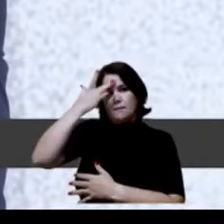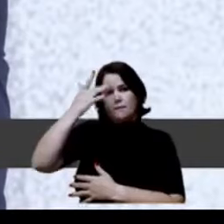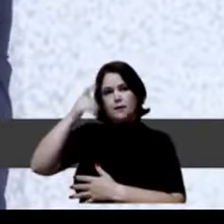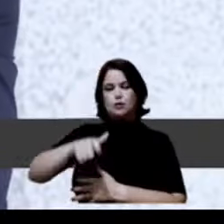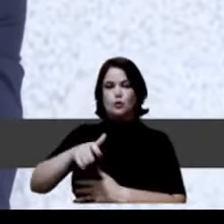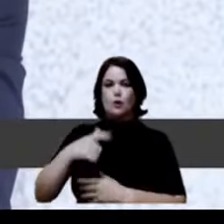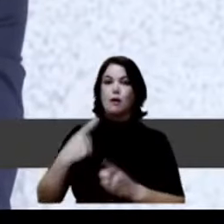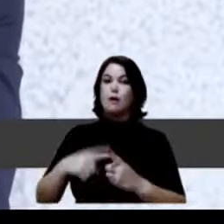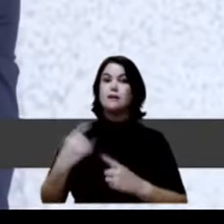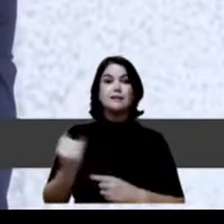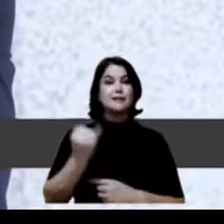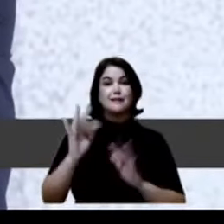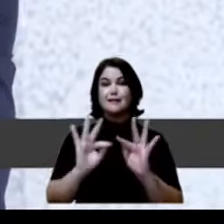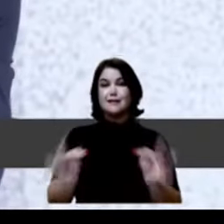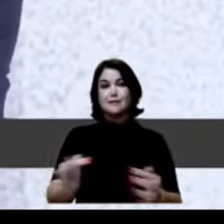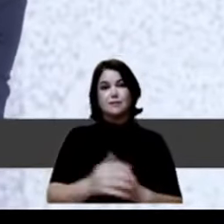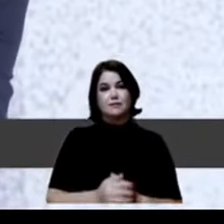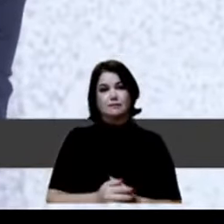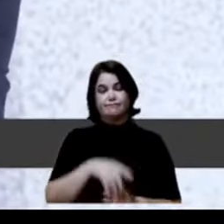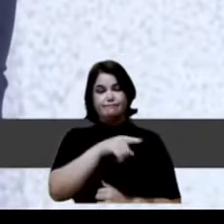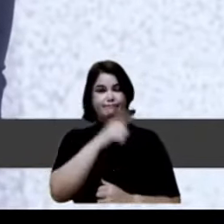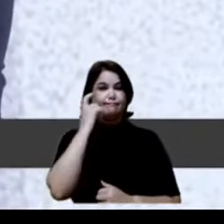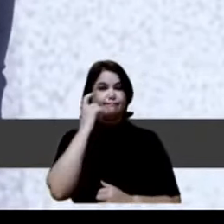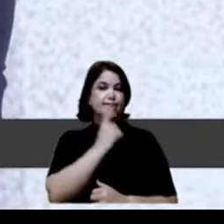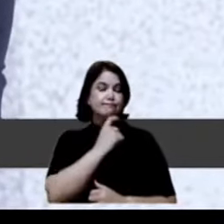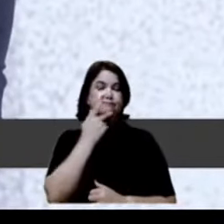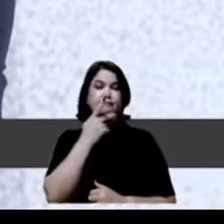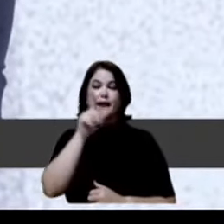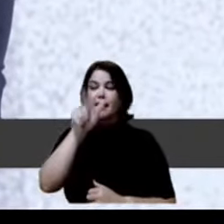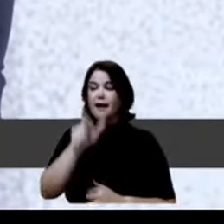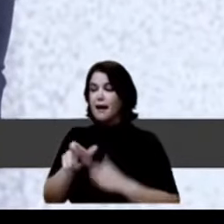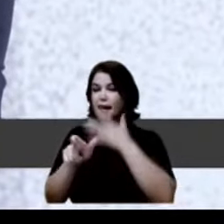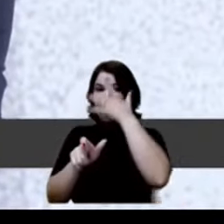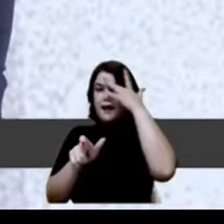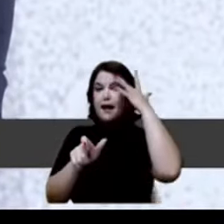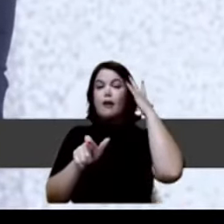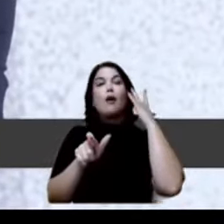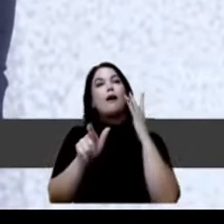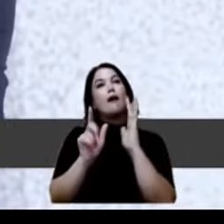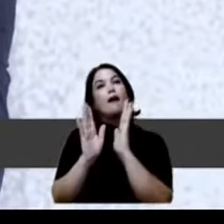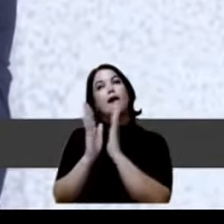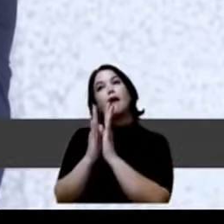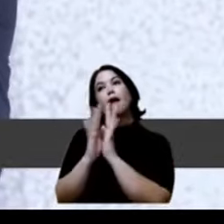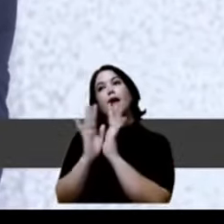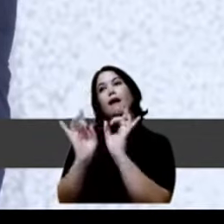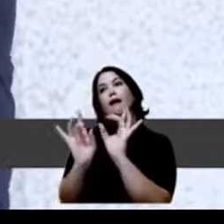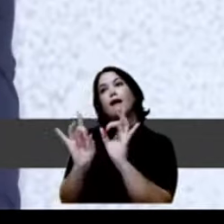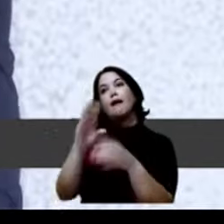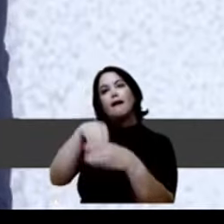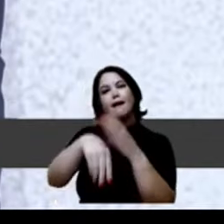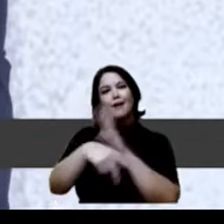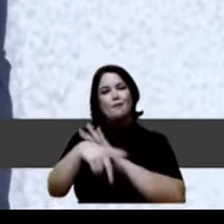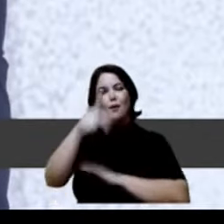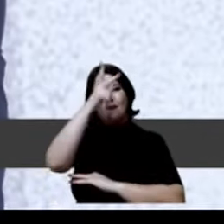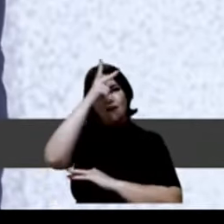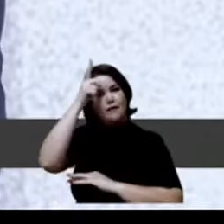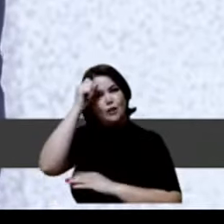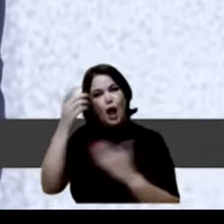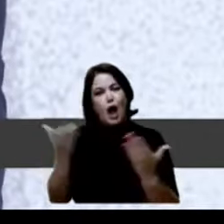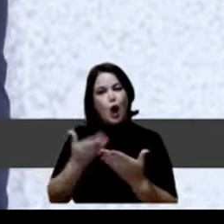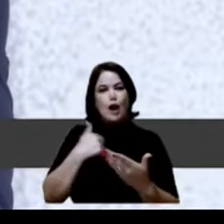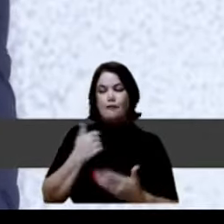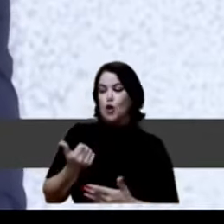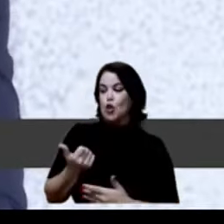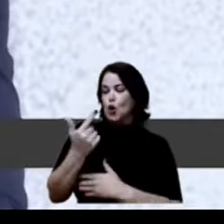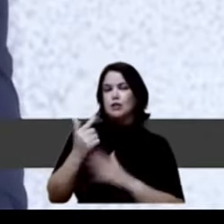simples. O Ricardo é um instrumento de decoração ali na prefeitura. E agora, com esse aditivo de 12 partidos políticos,